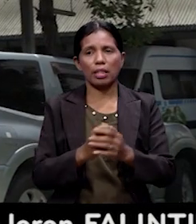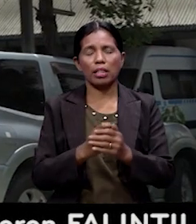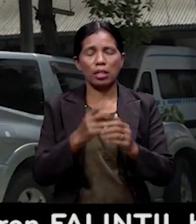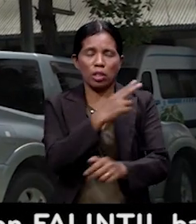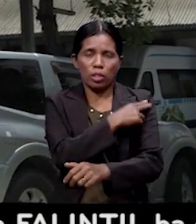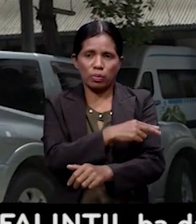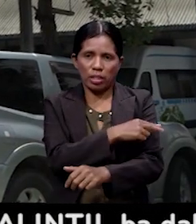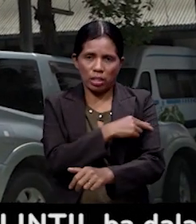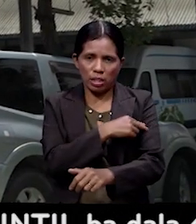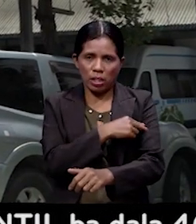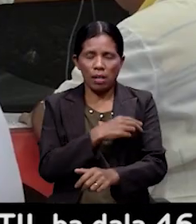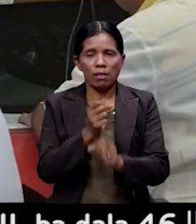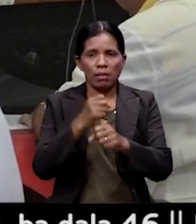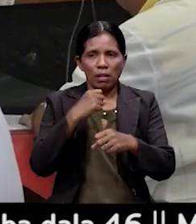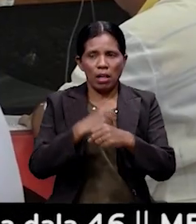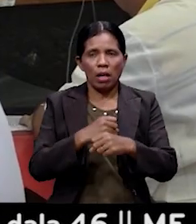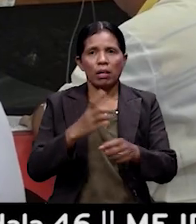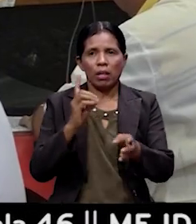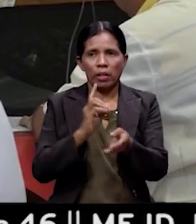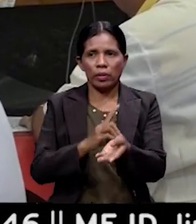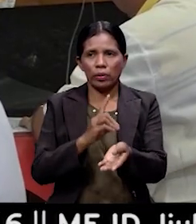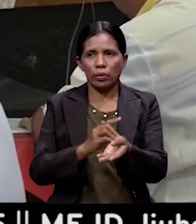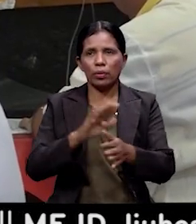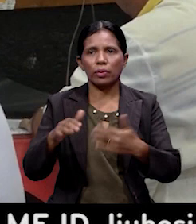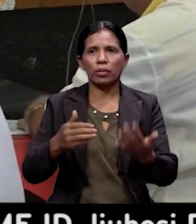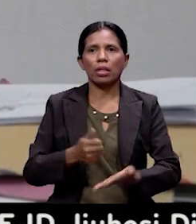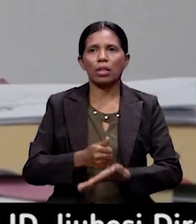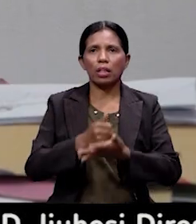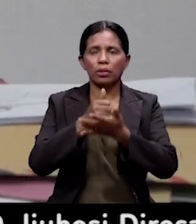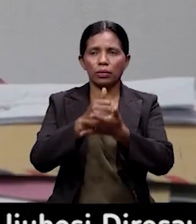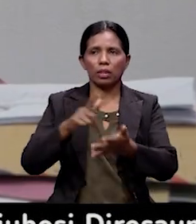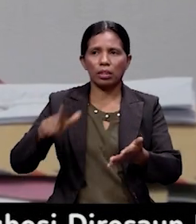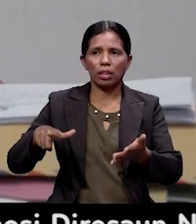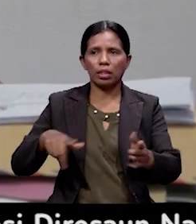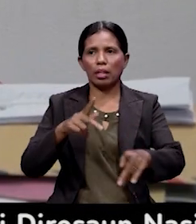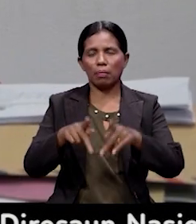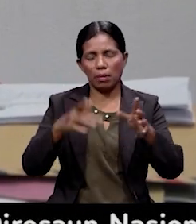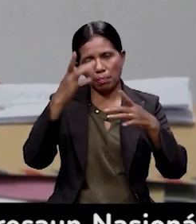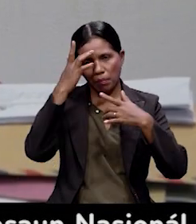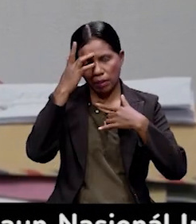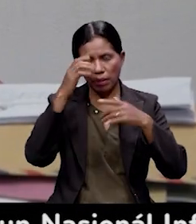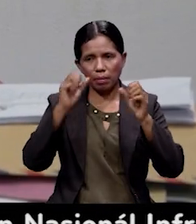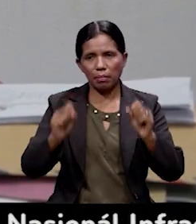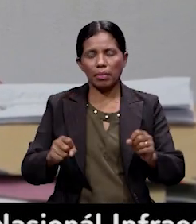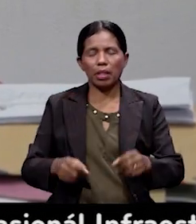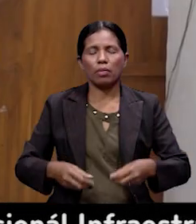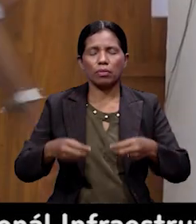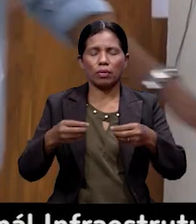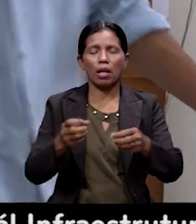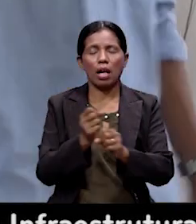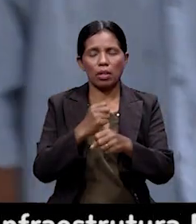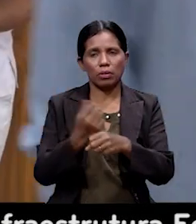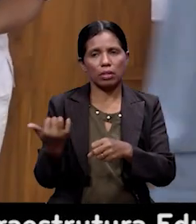hospital aplica, halo profissional saúde sira, fo atendimento tarde ba paciente, nebe bele prejudica sira ne